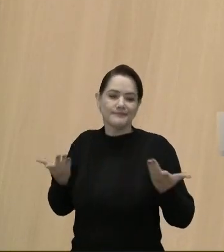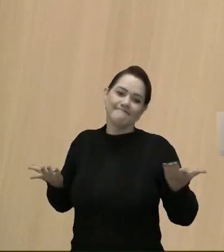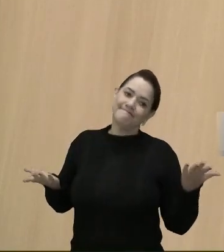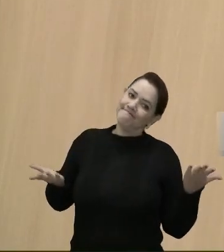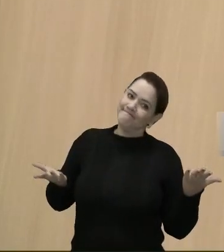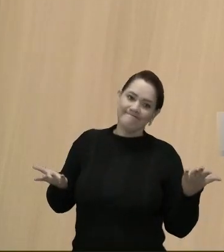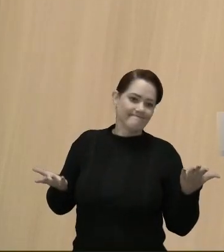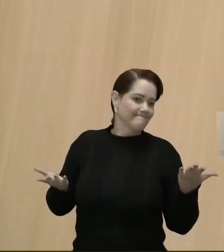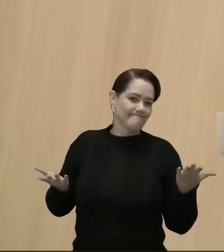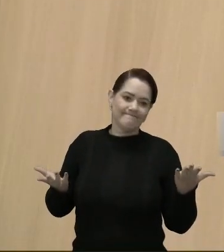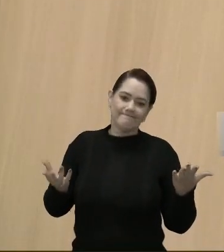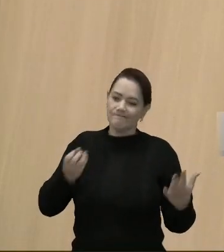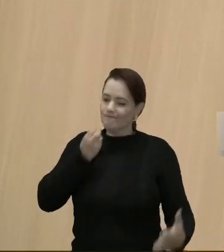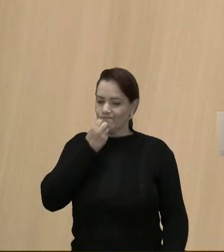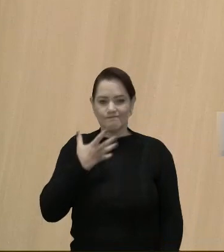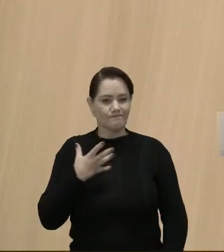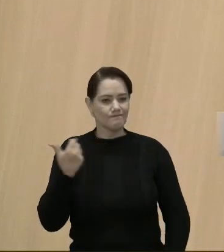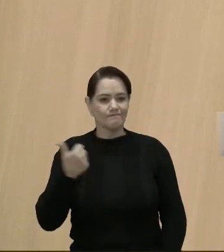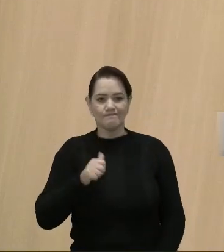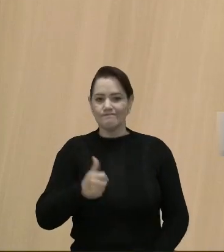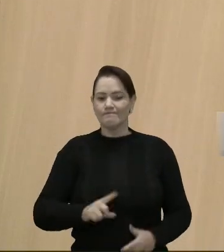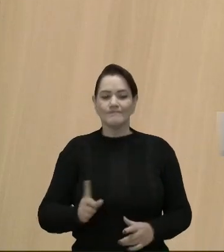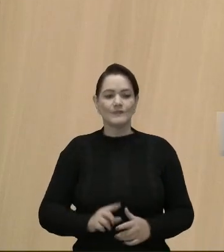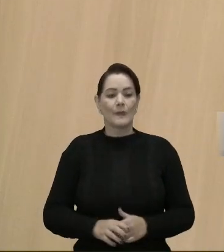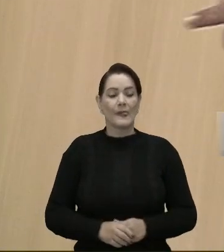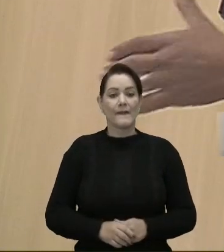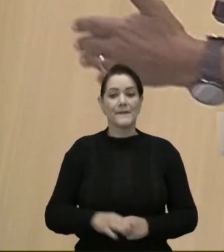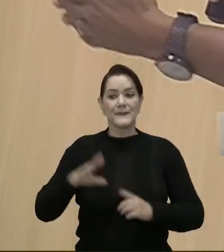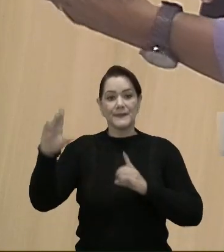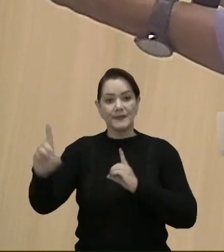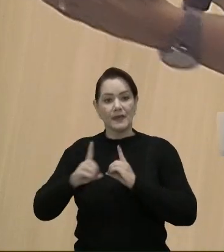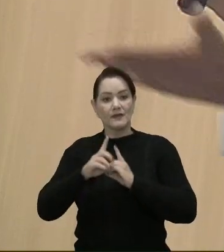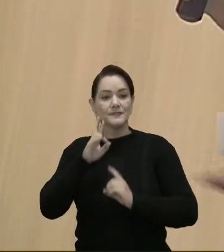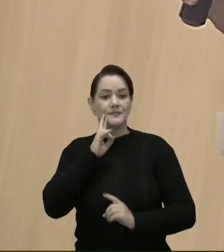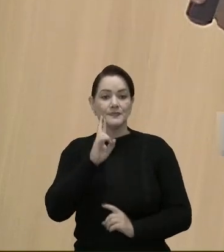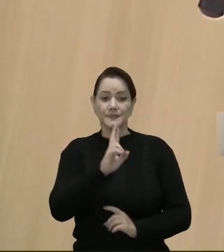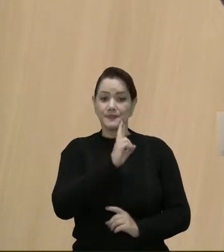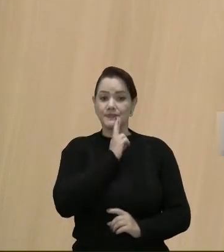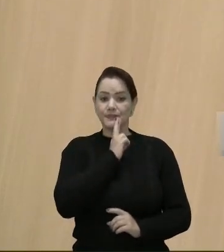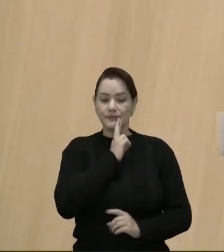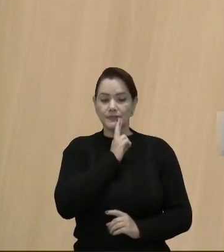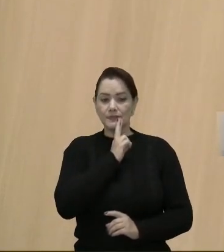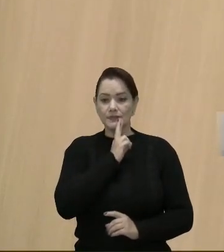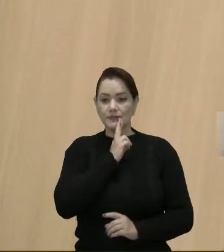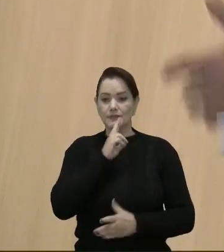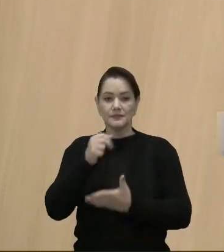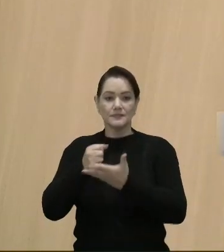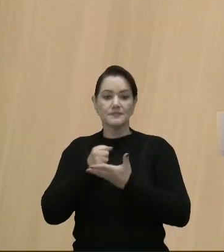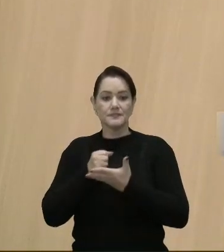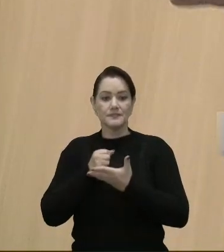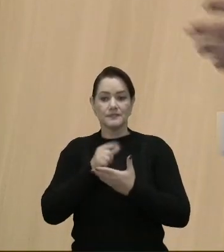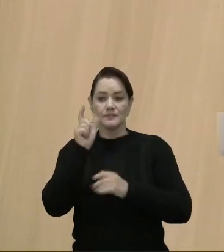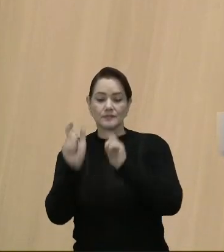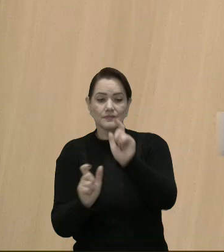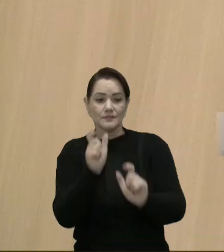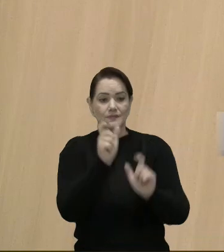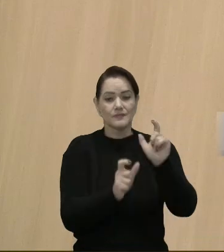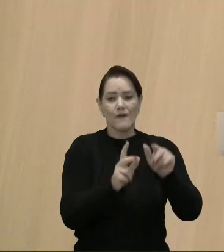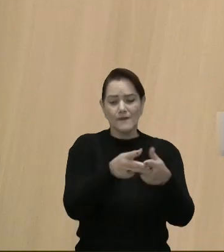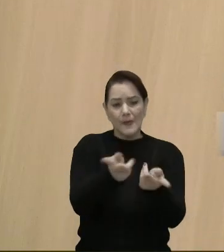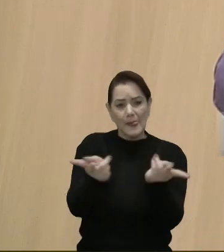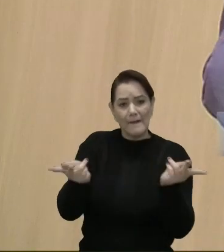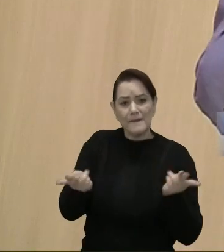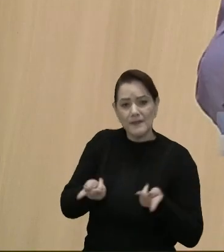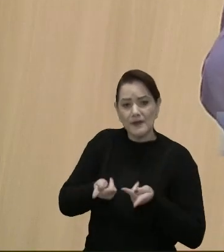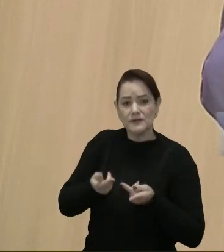não vai ser tão bom. E o atendimento de um restaurante, de um colaborador, de cada um de vocês, desde o que faz a pizza, o que faz